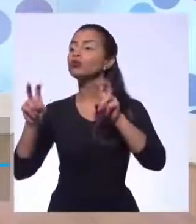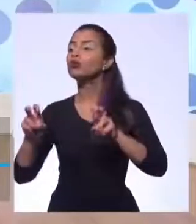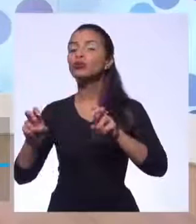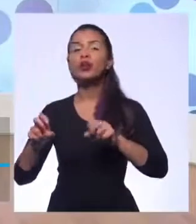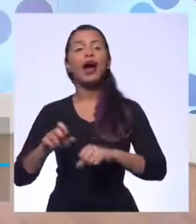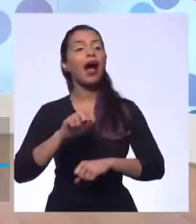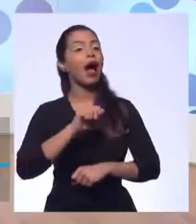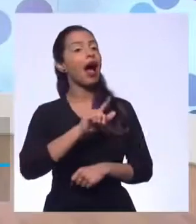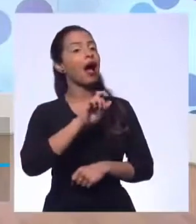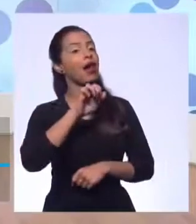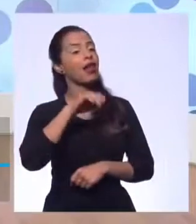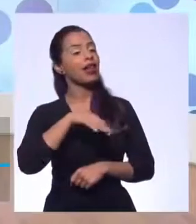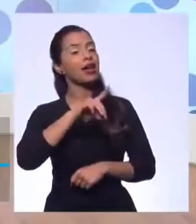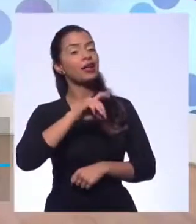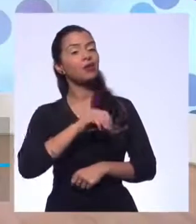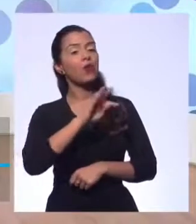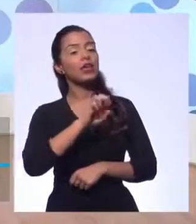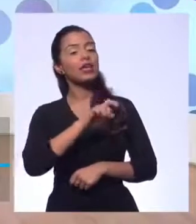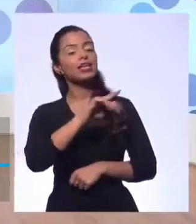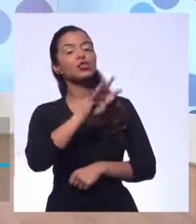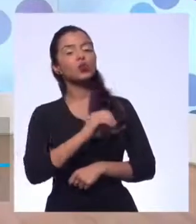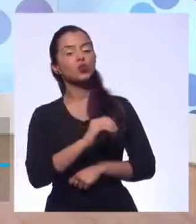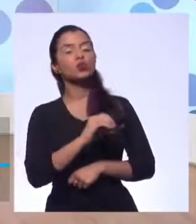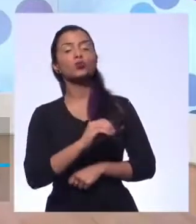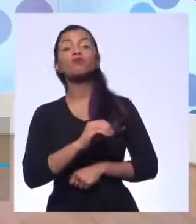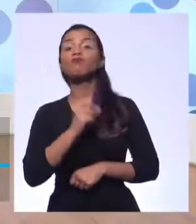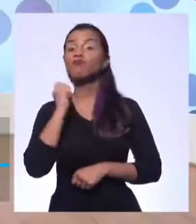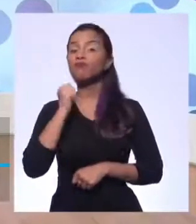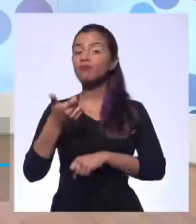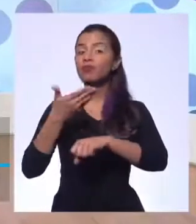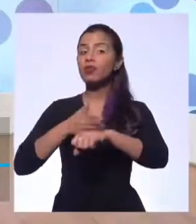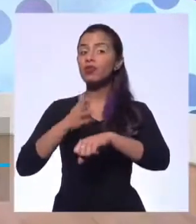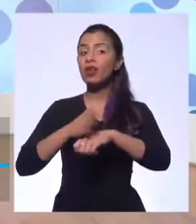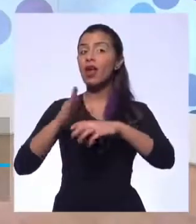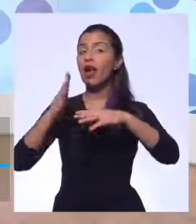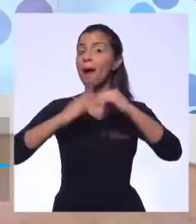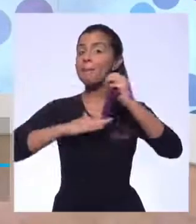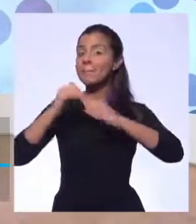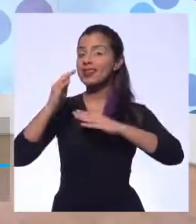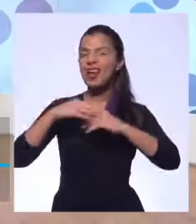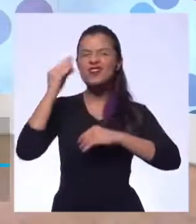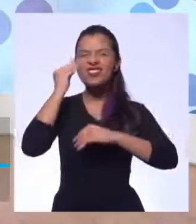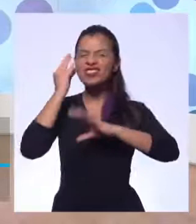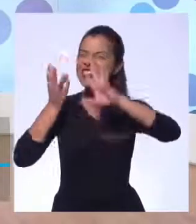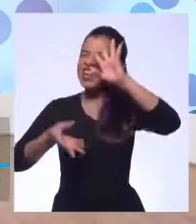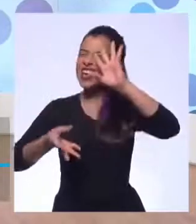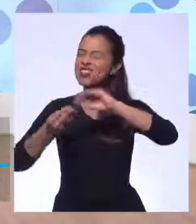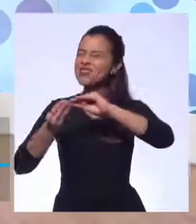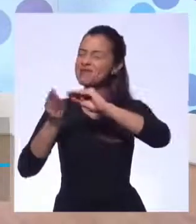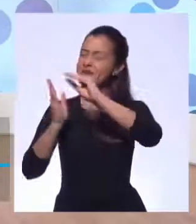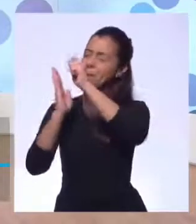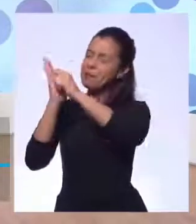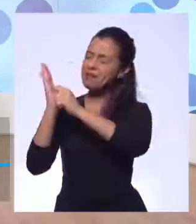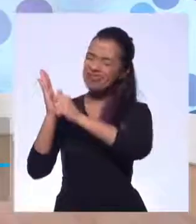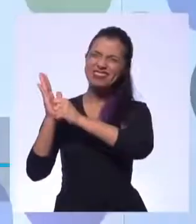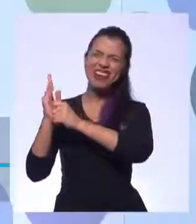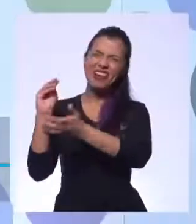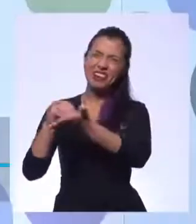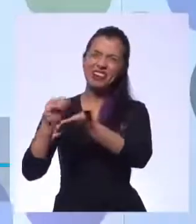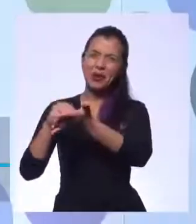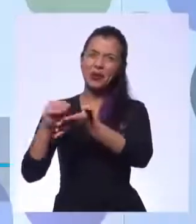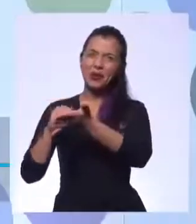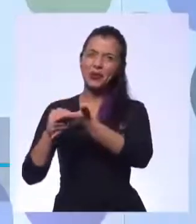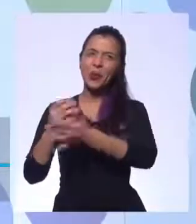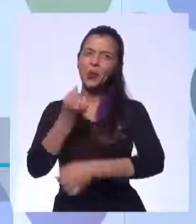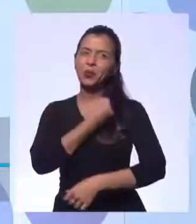do texto, gente. Oitavo ano, a habilidade que vamos acionar, eu tentei rapidamente escrever, mas vi que faltou um